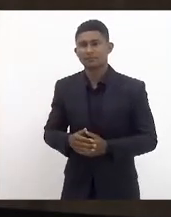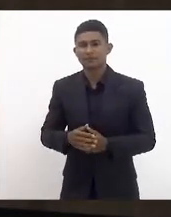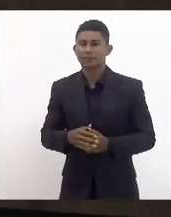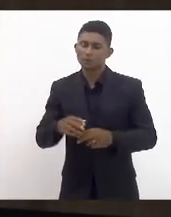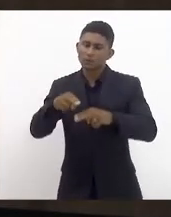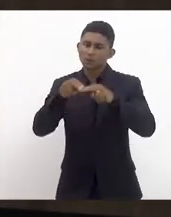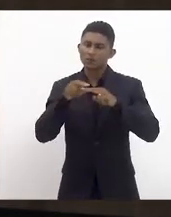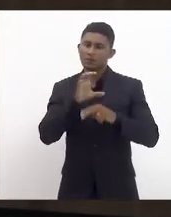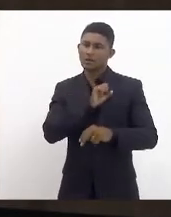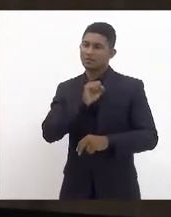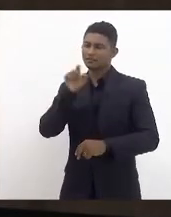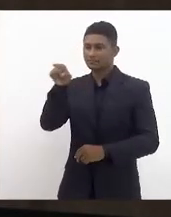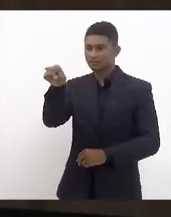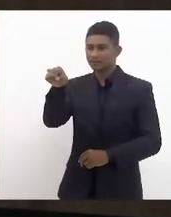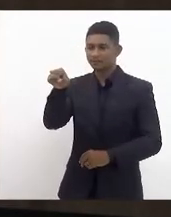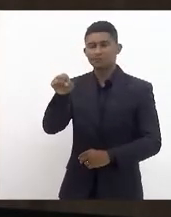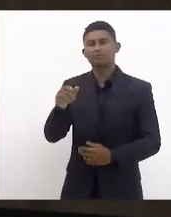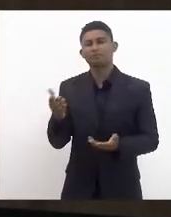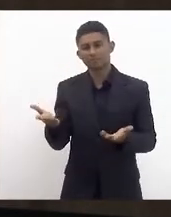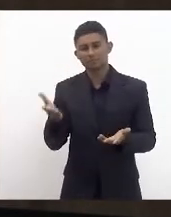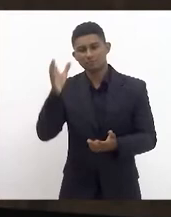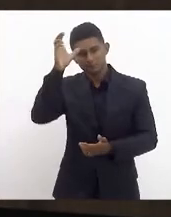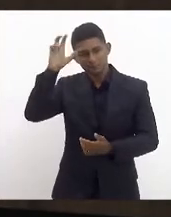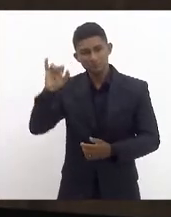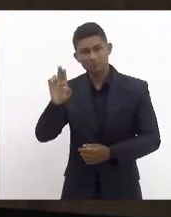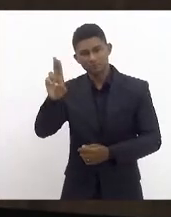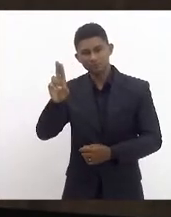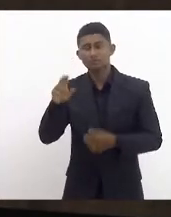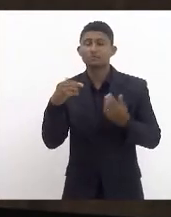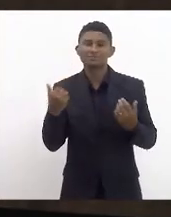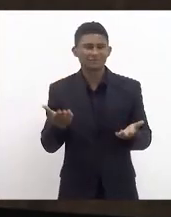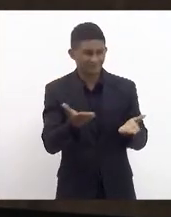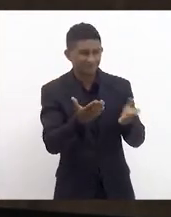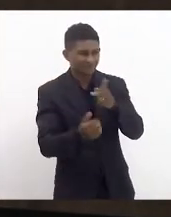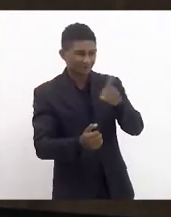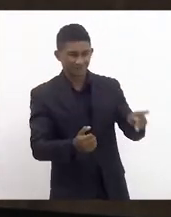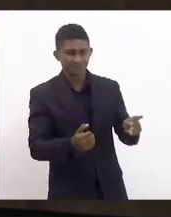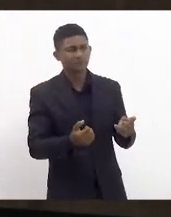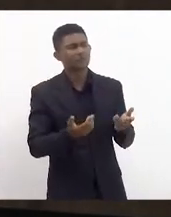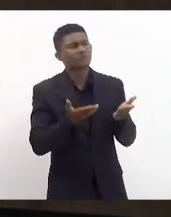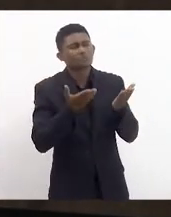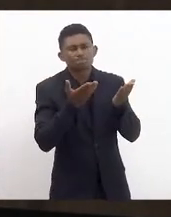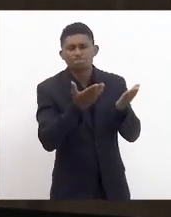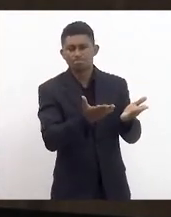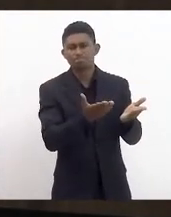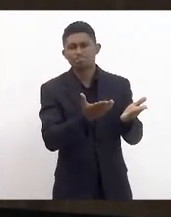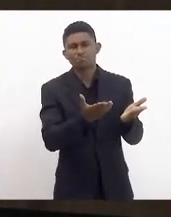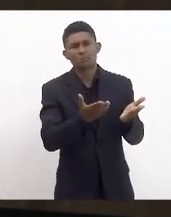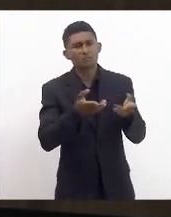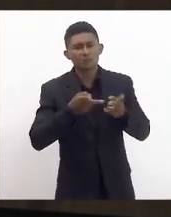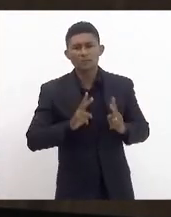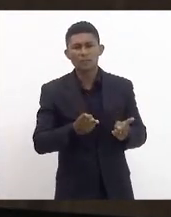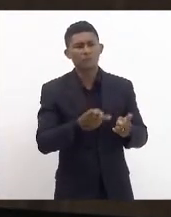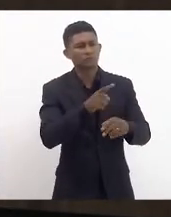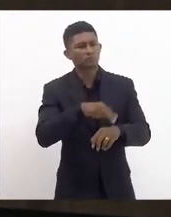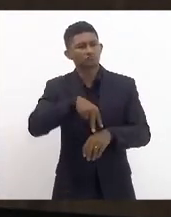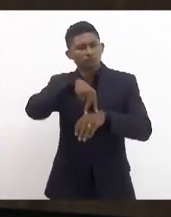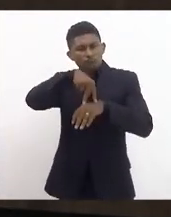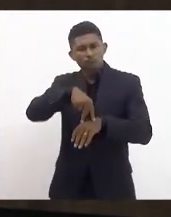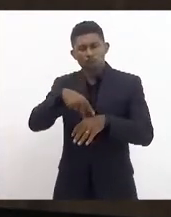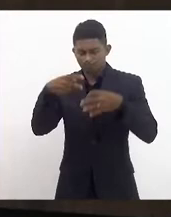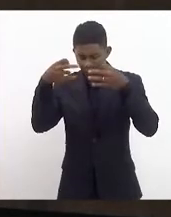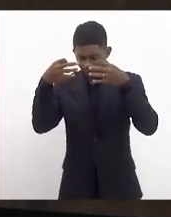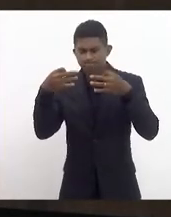amo. Por isso que eu te amo, Tia Ju. Então, deputado André, Vossa Excelência sempre tem uma postura